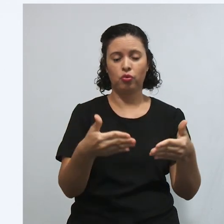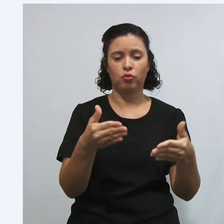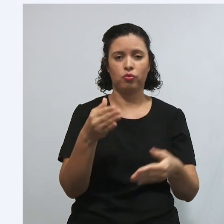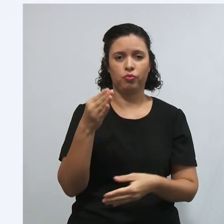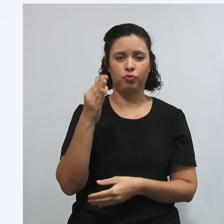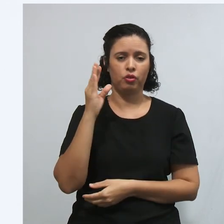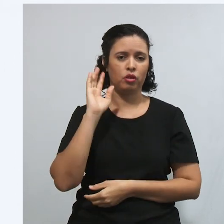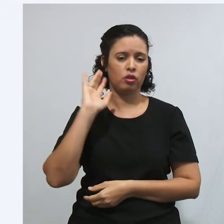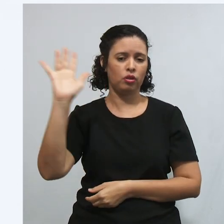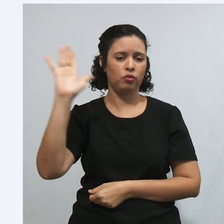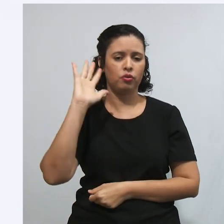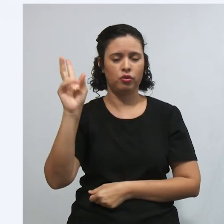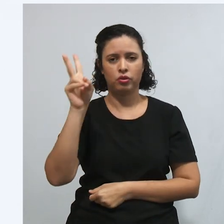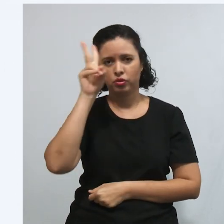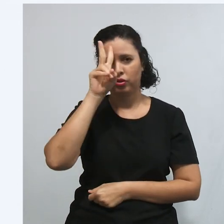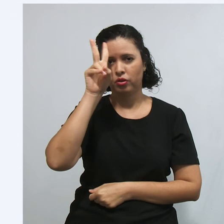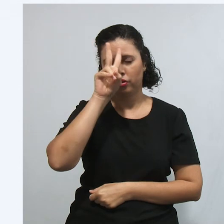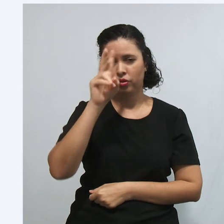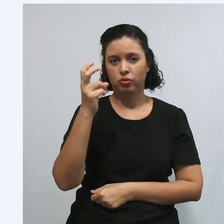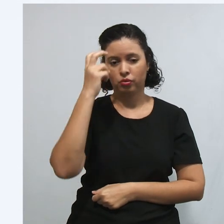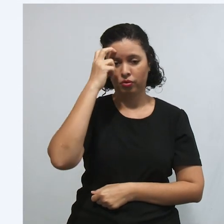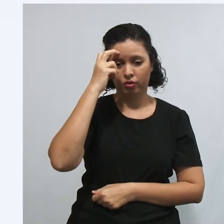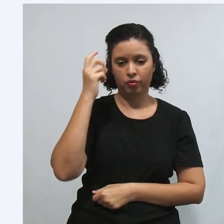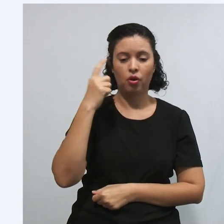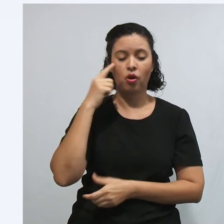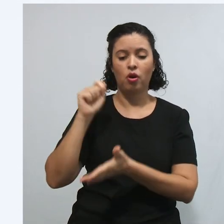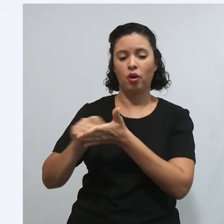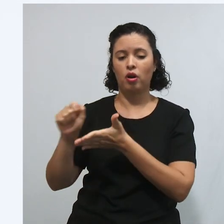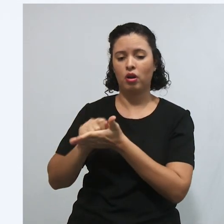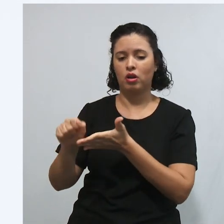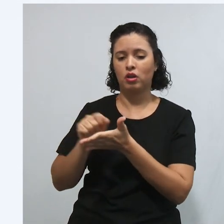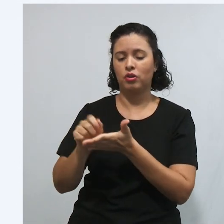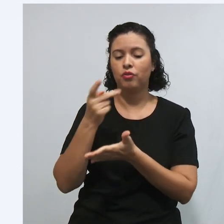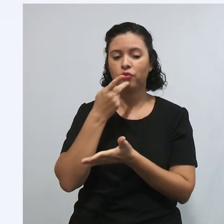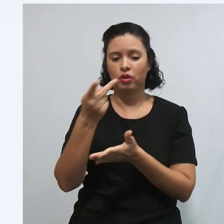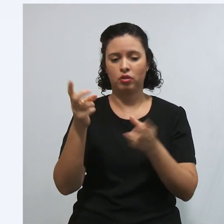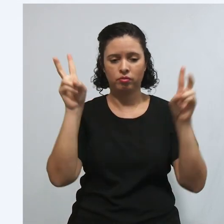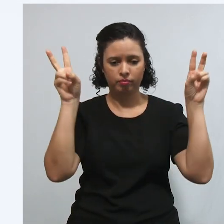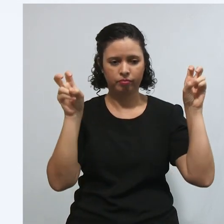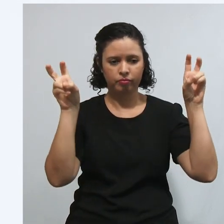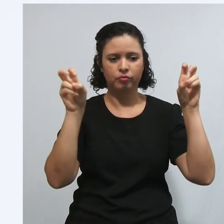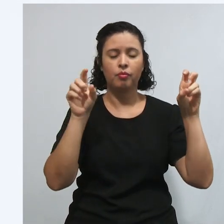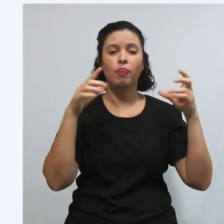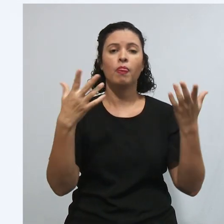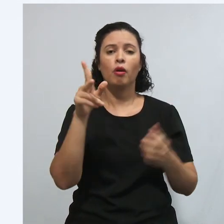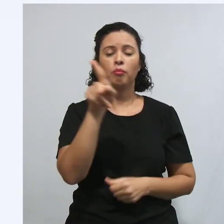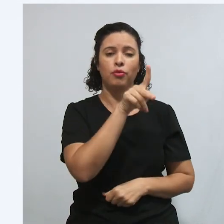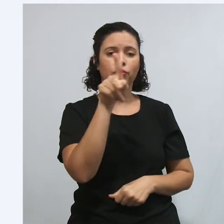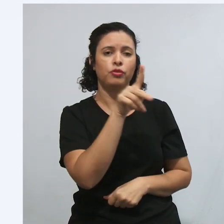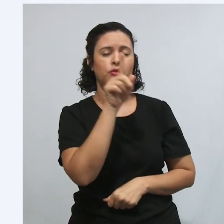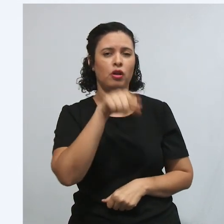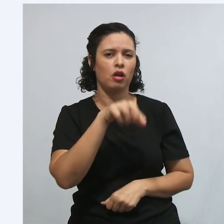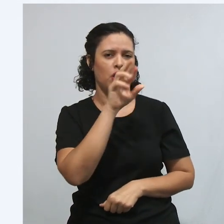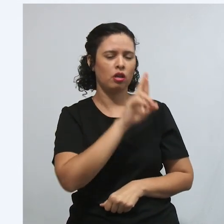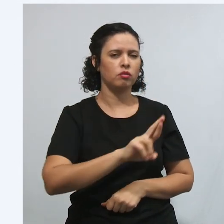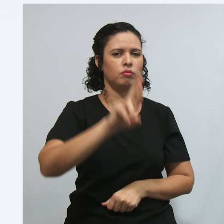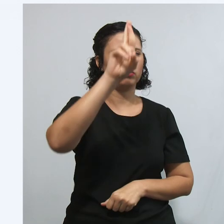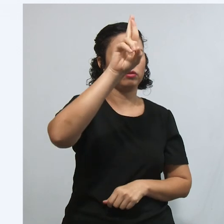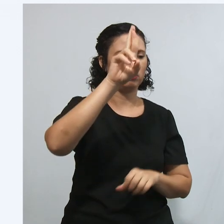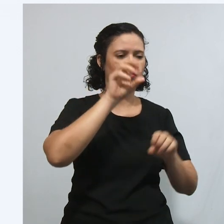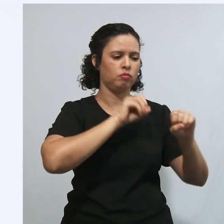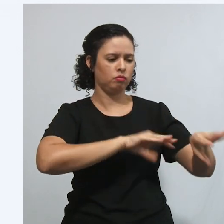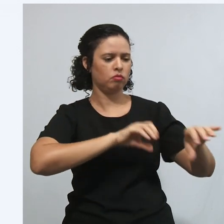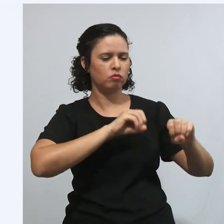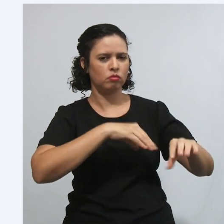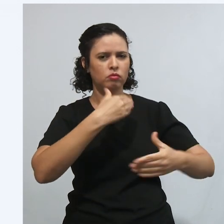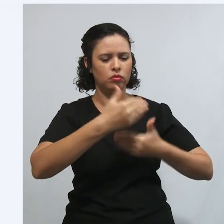uma citação de Abacher e Nascimento que elas dizem: o educador, portanto, é o sujeito do processo de ensino e de